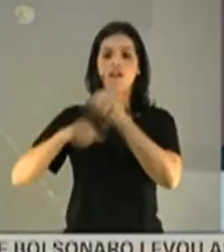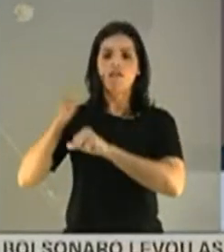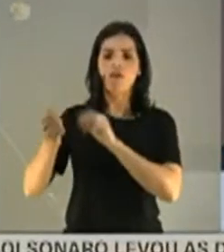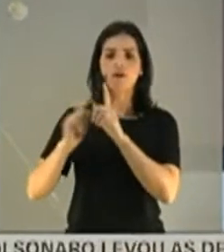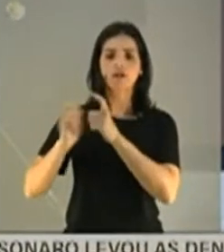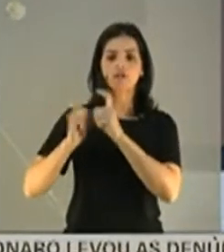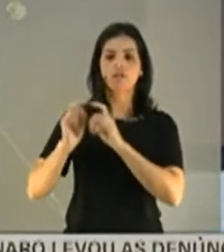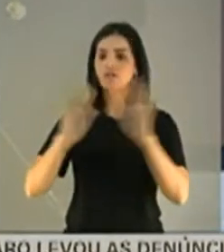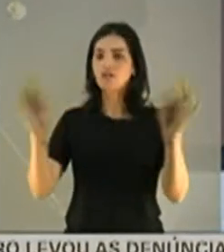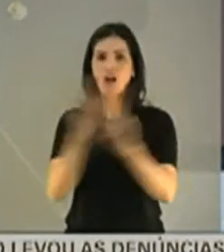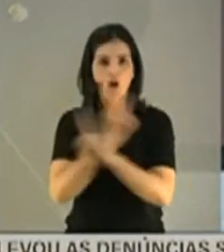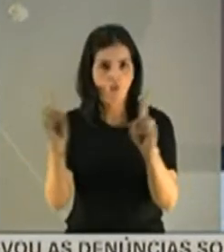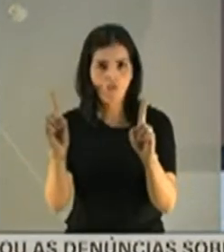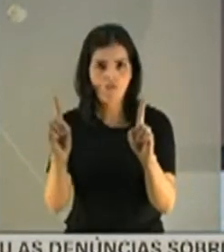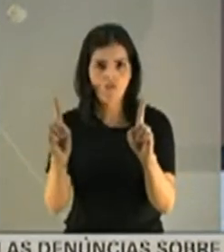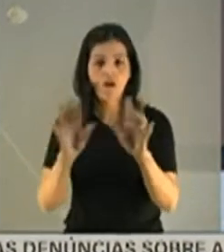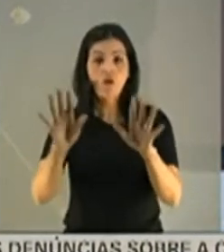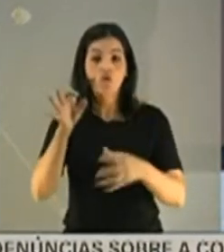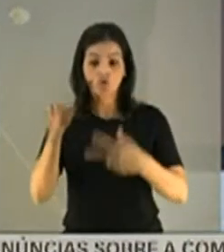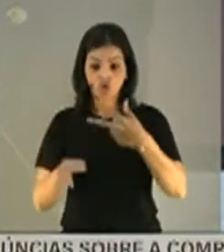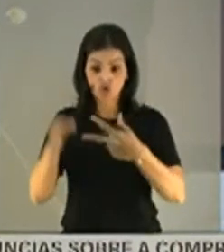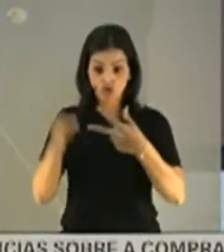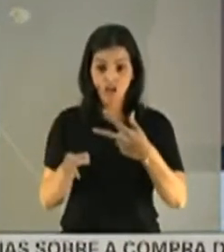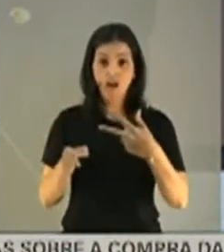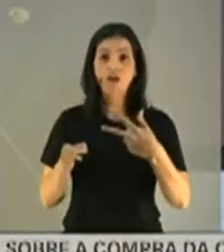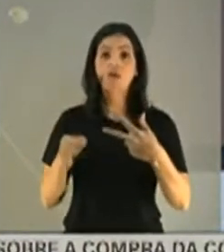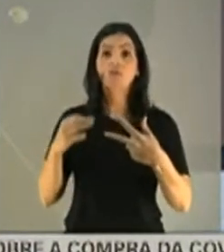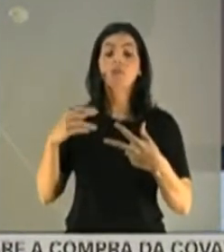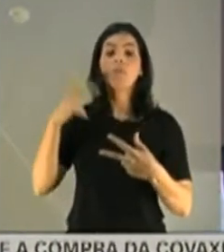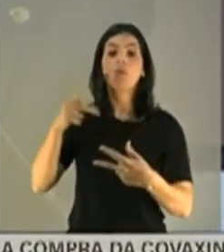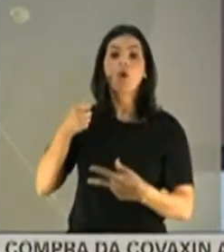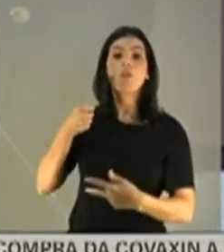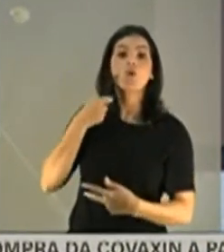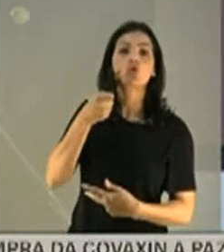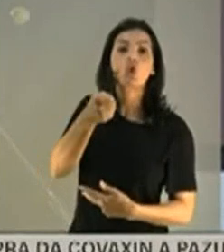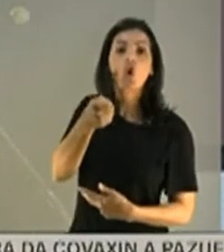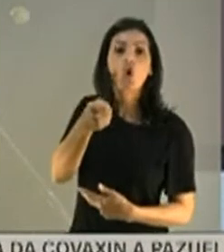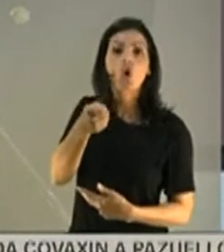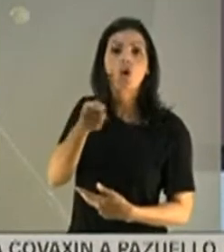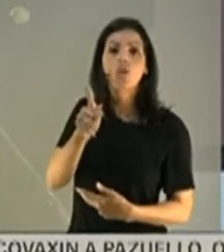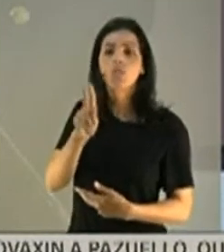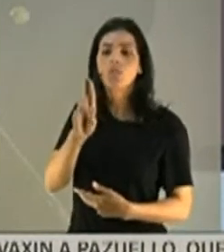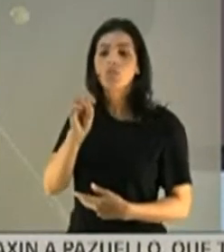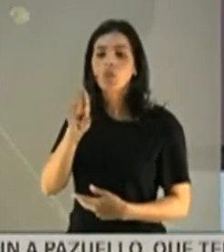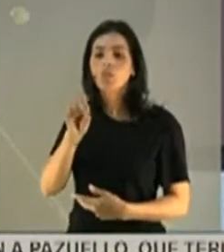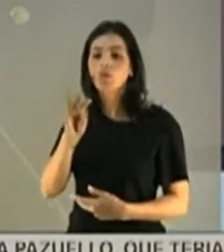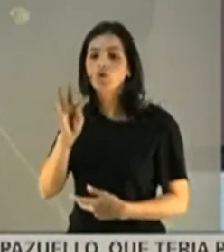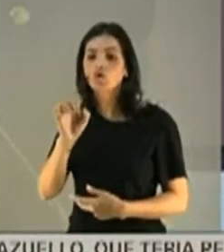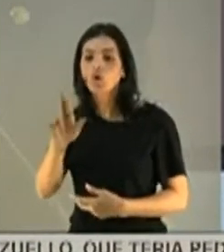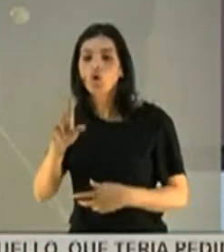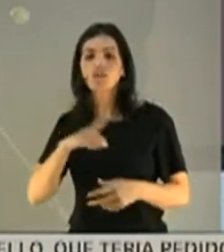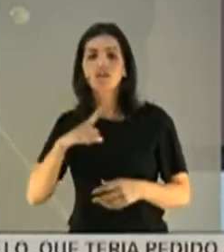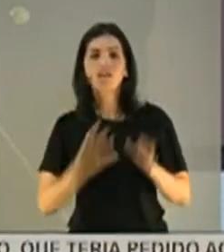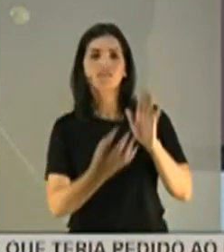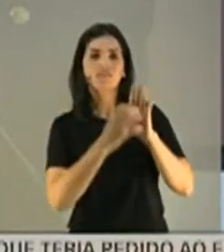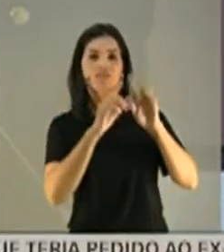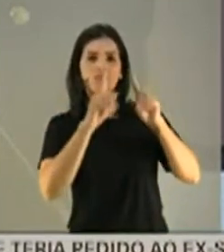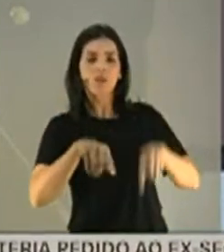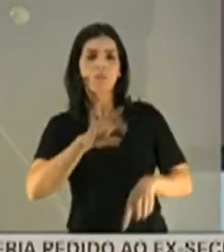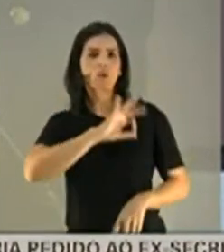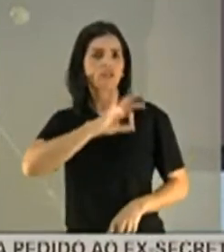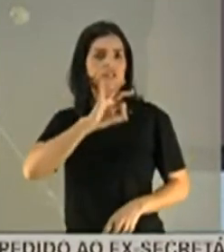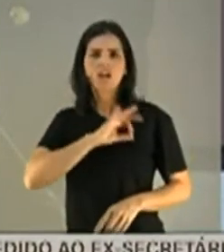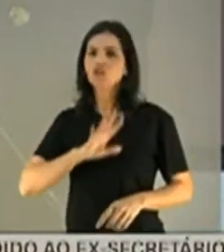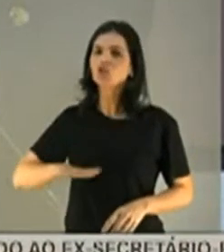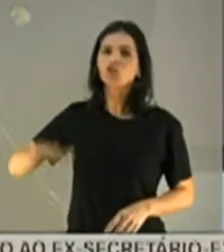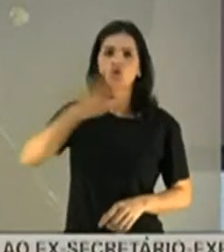Ok. O judiciário, promotores que querem incluir, funcionários públicos todos, policiais,